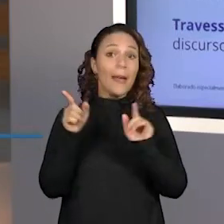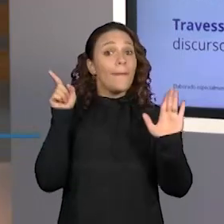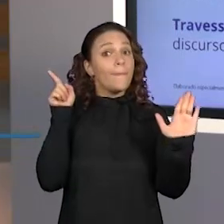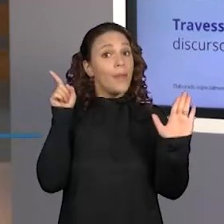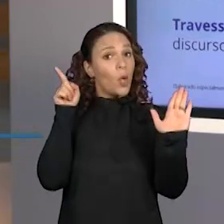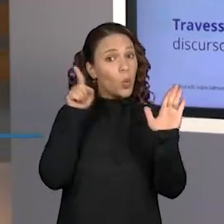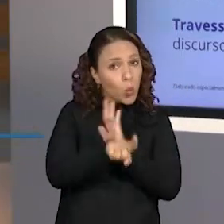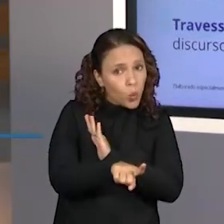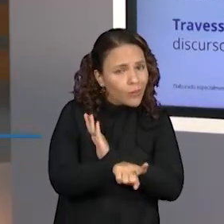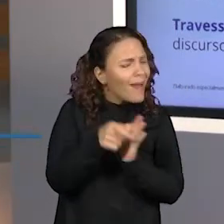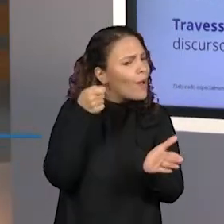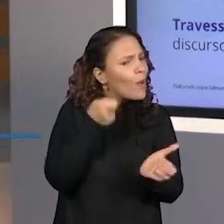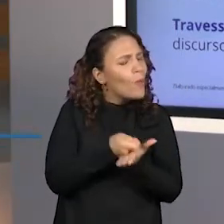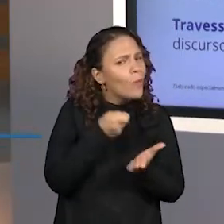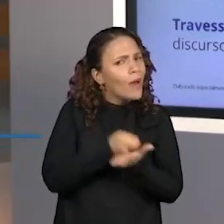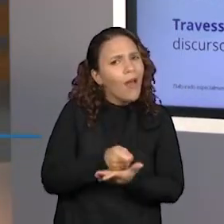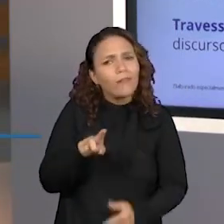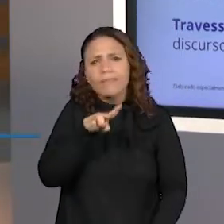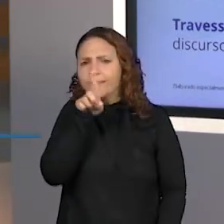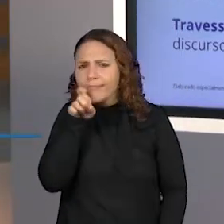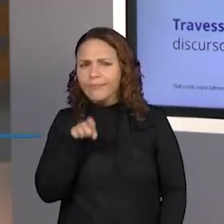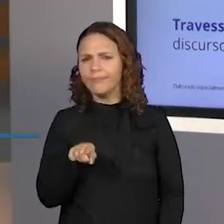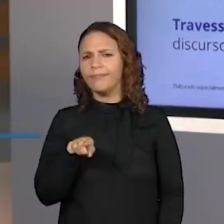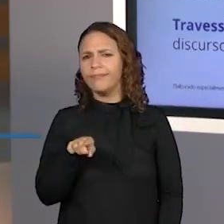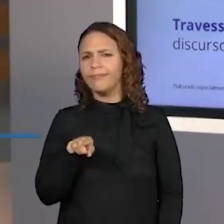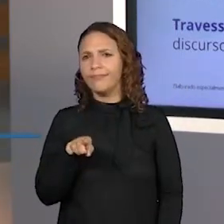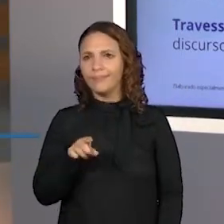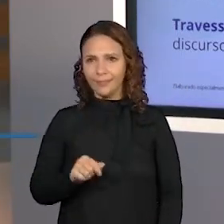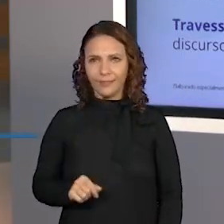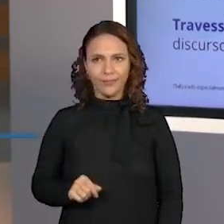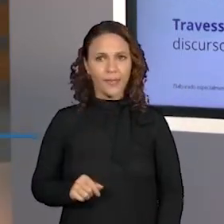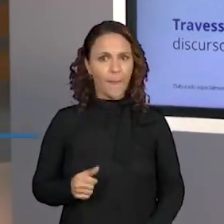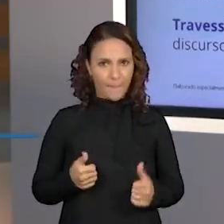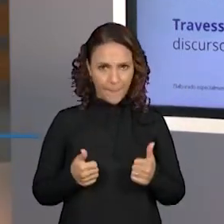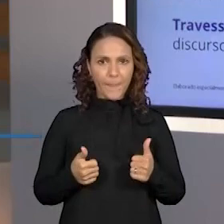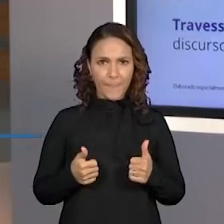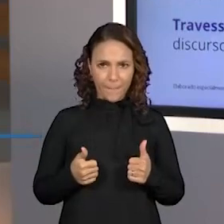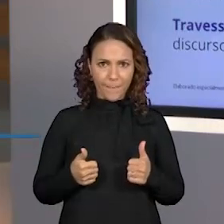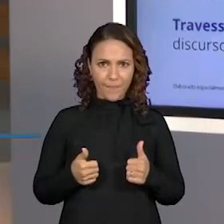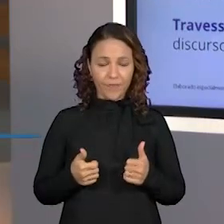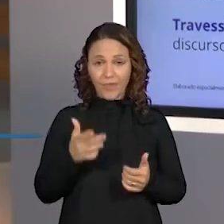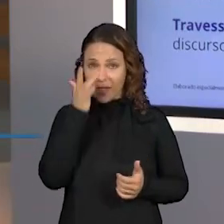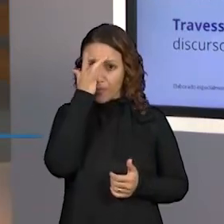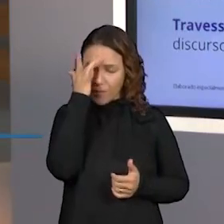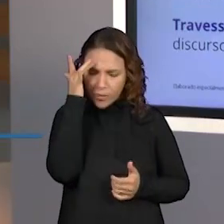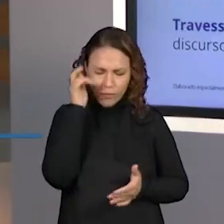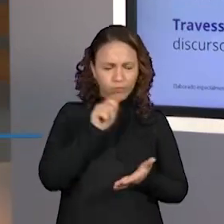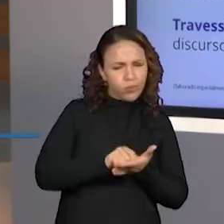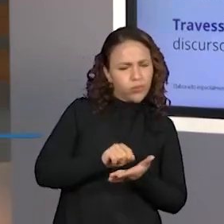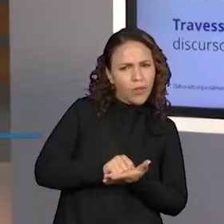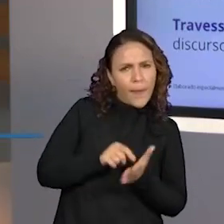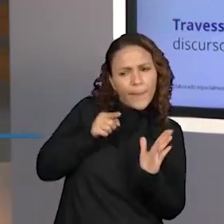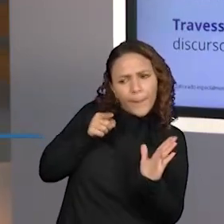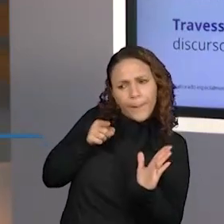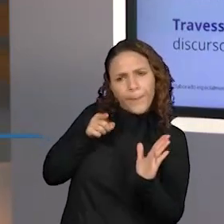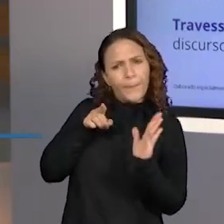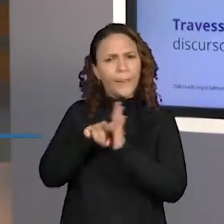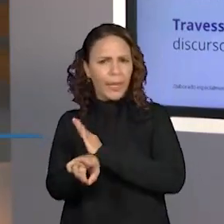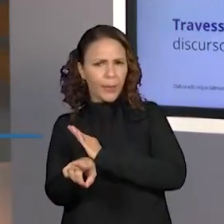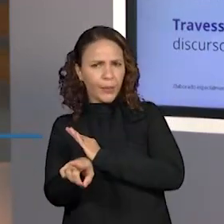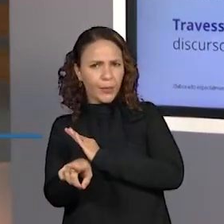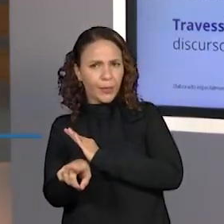É uma pergunta. A pessoa que está escrevendo está perguntando. Muito